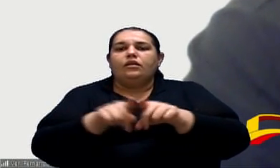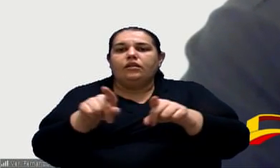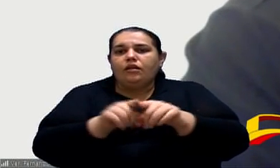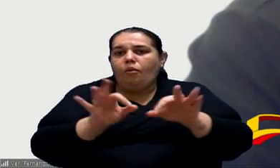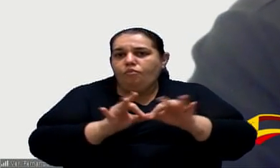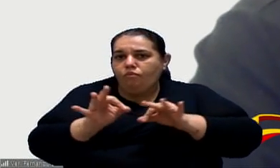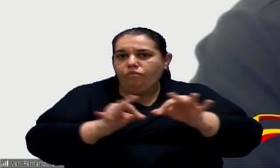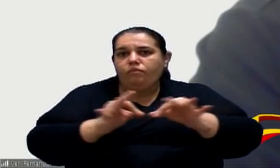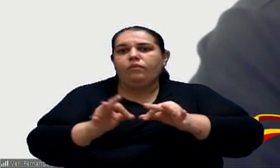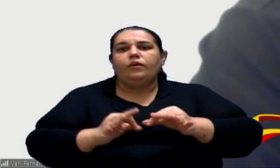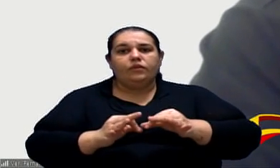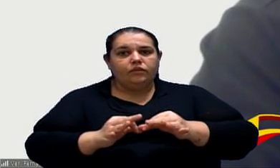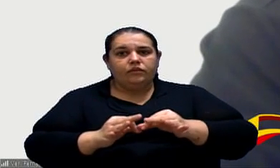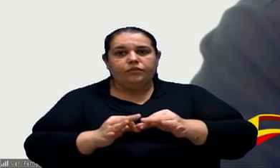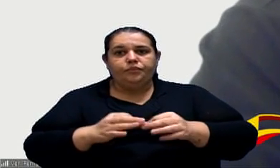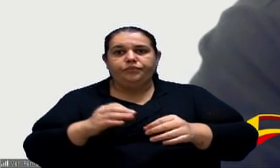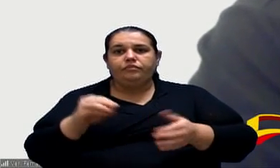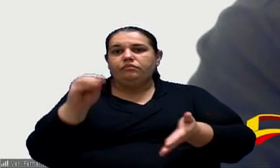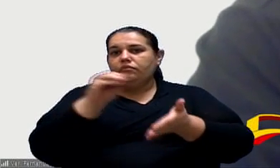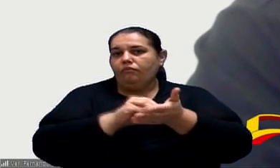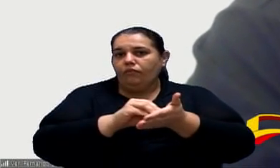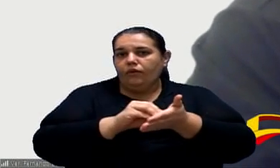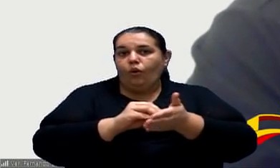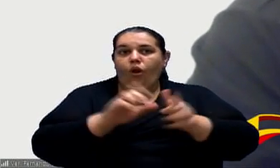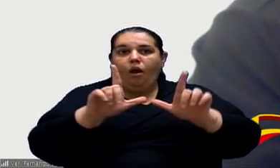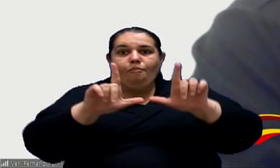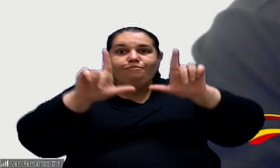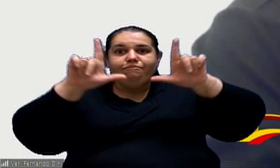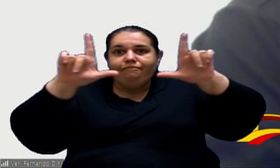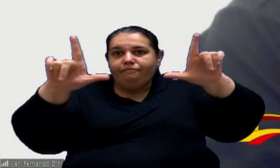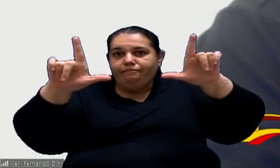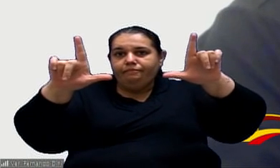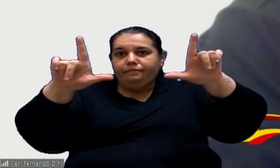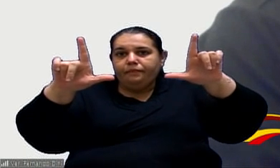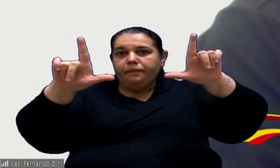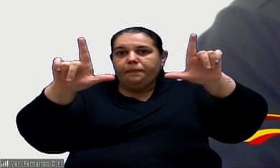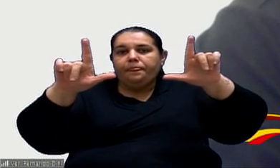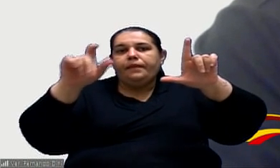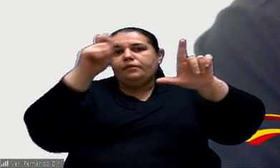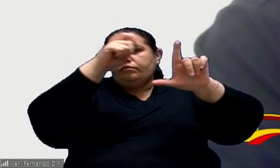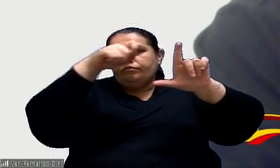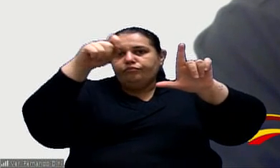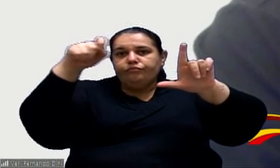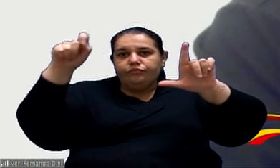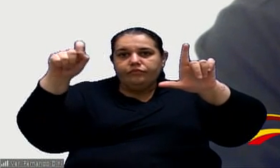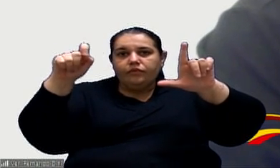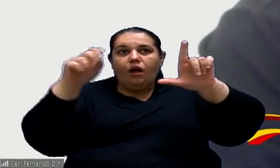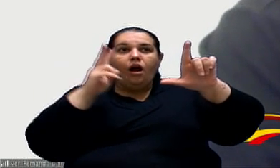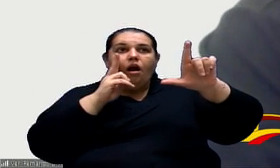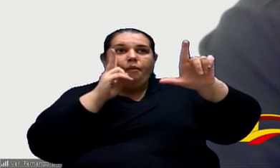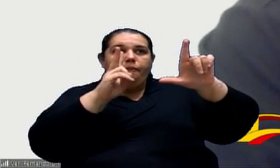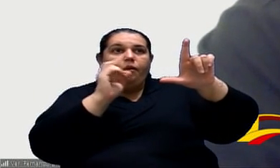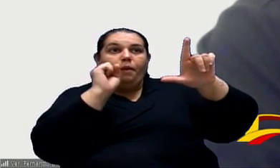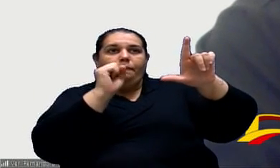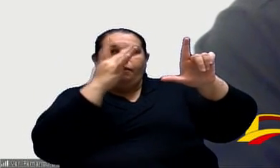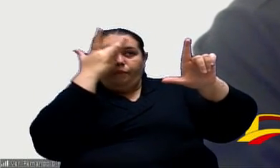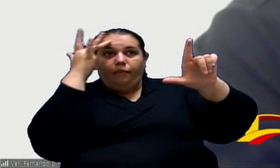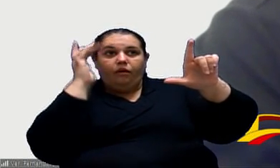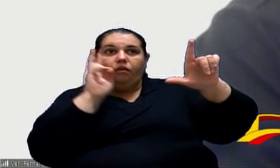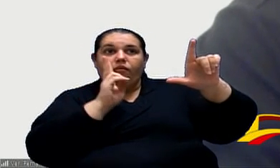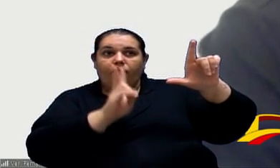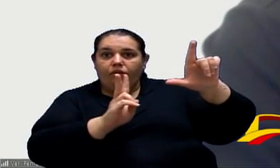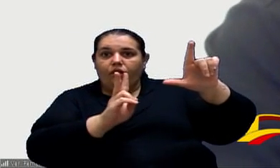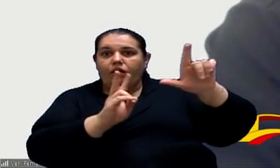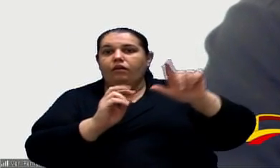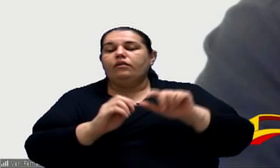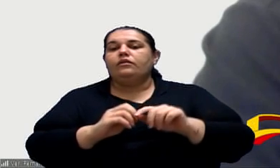nesse projeto, colocando uma placa em local visível para que